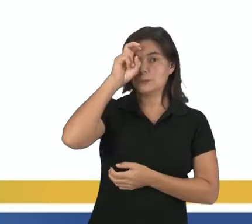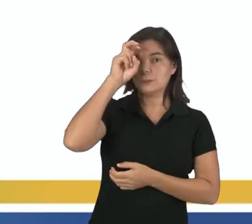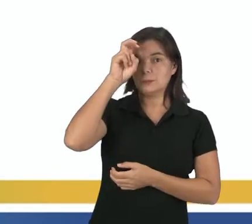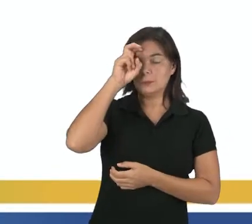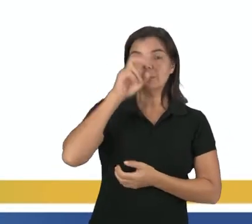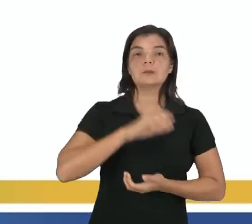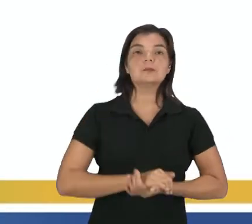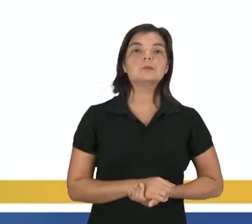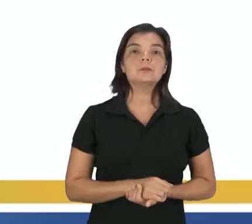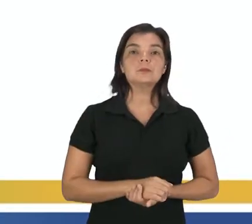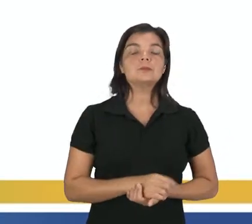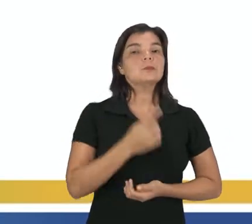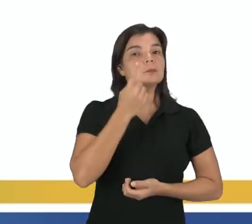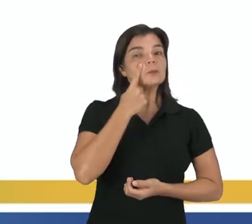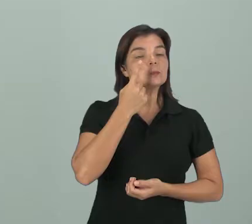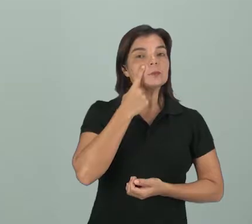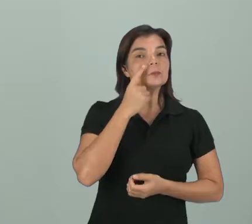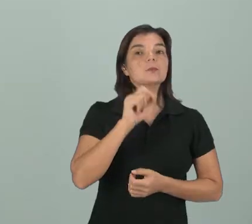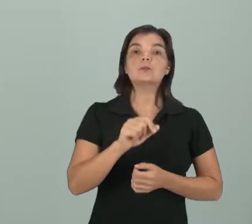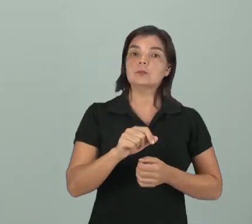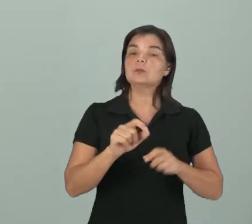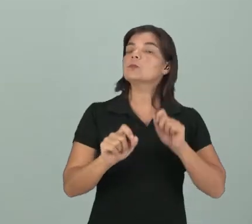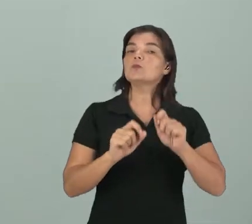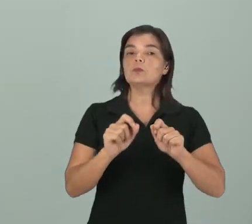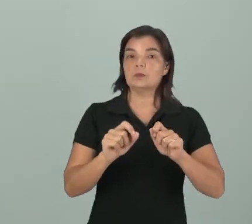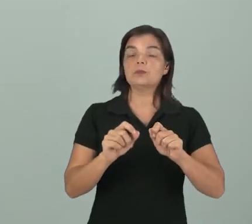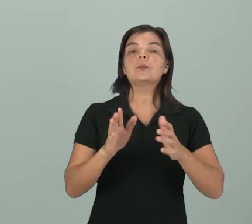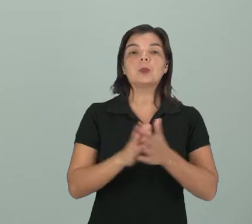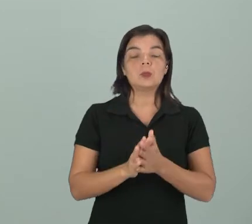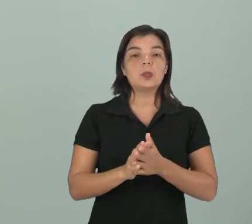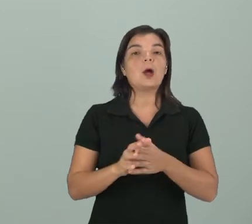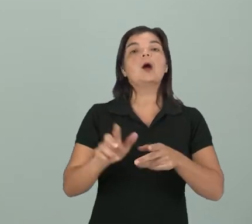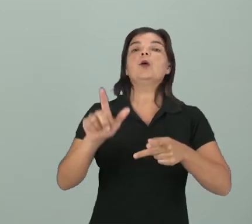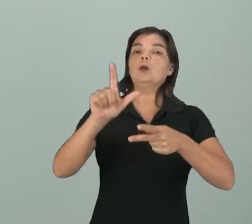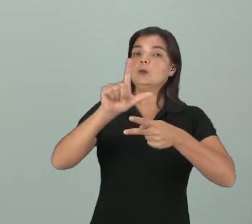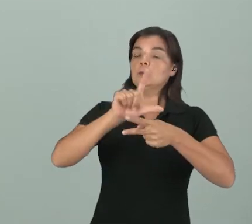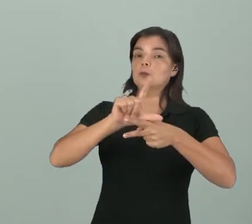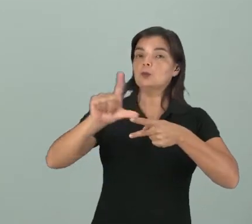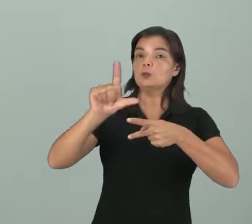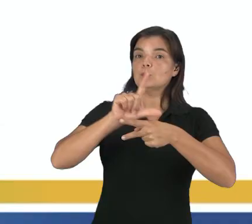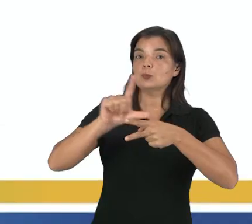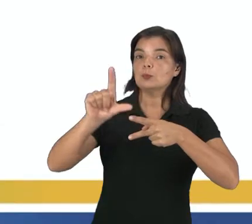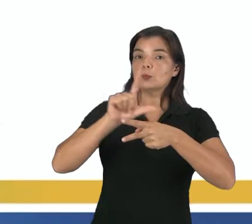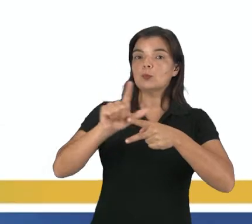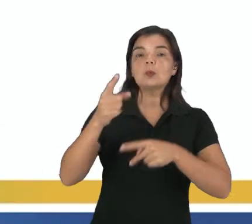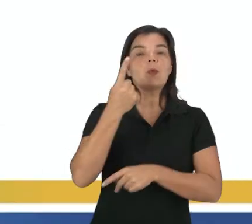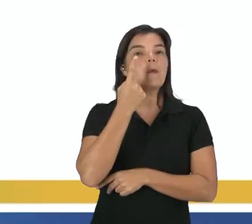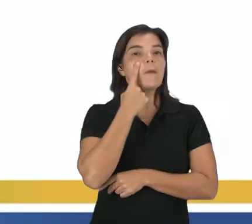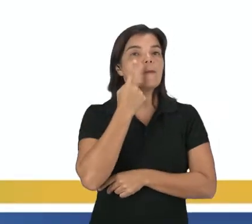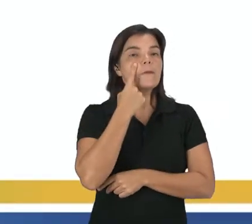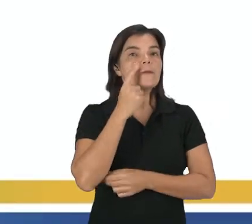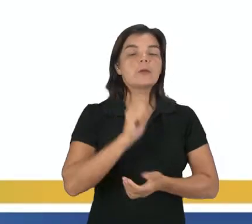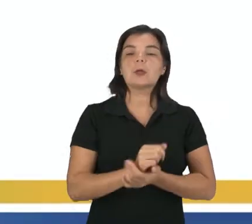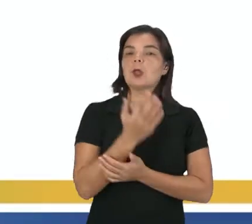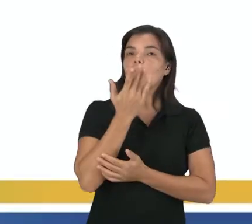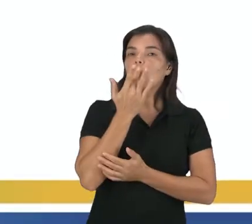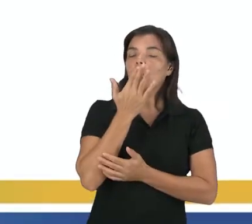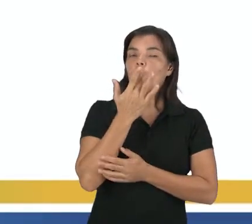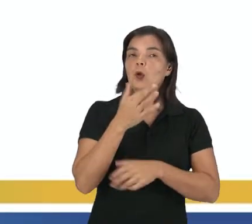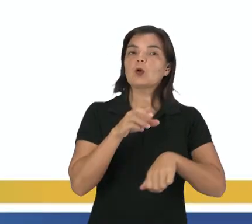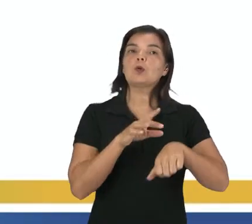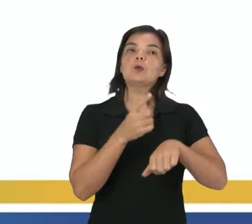quinta-feira, quintas-feiras. Veja que está no plural esse substantivo. Olhem as palavras destacadas na cor